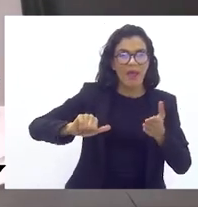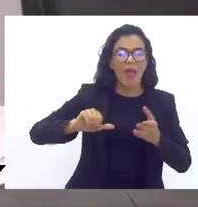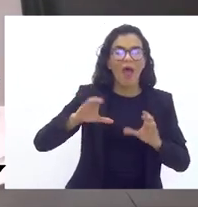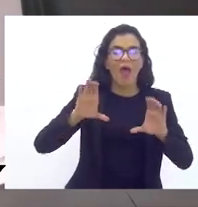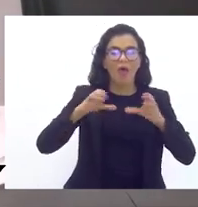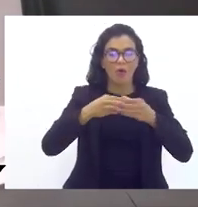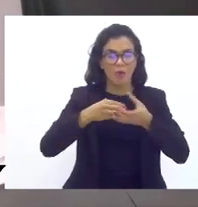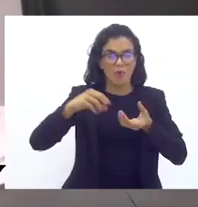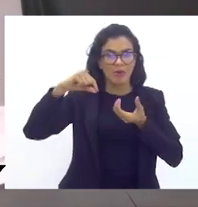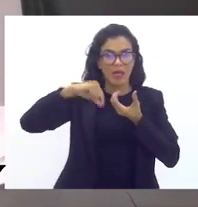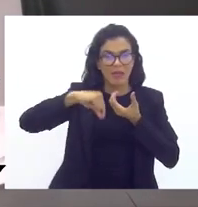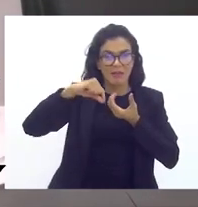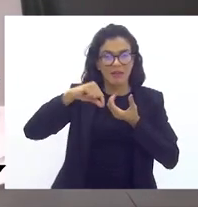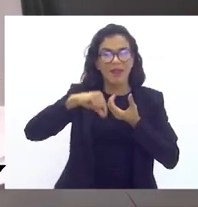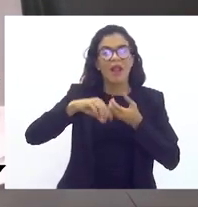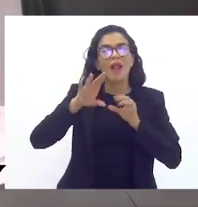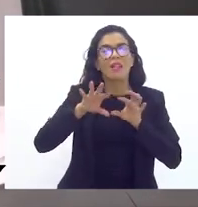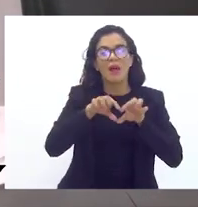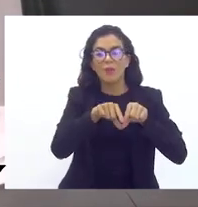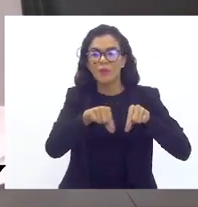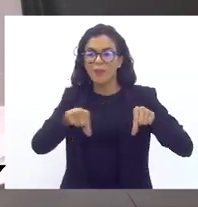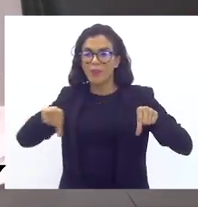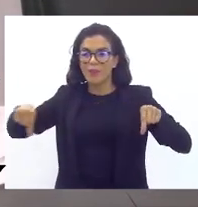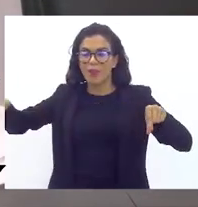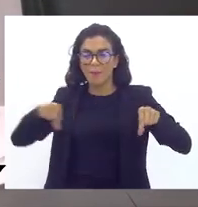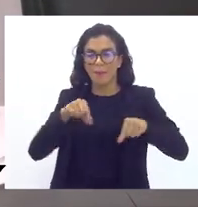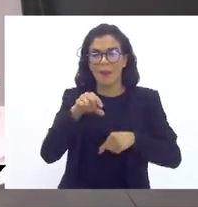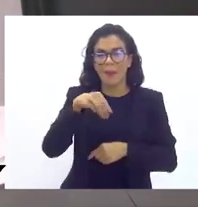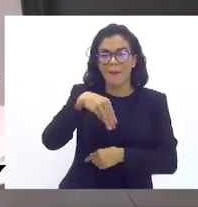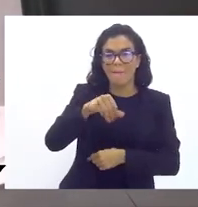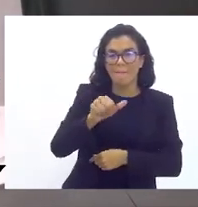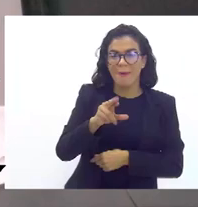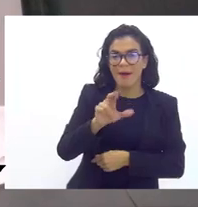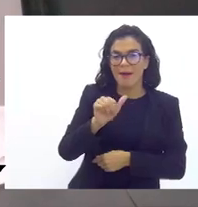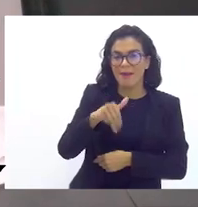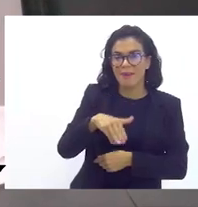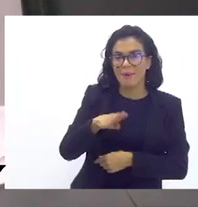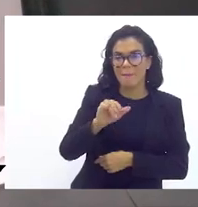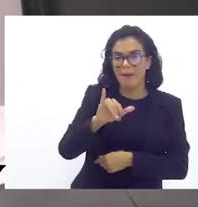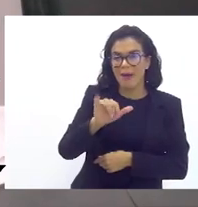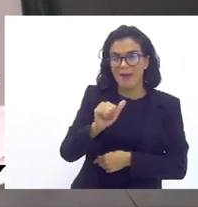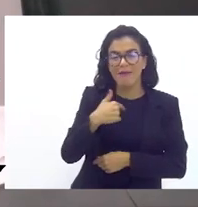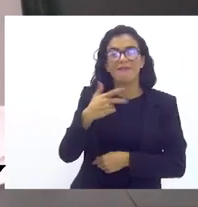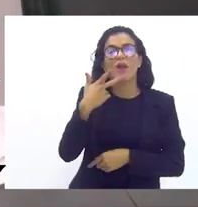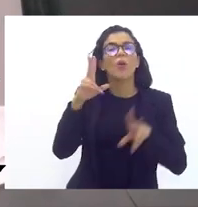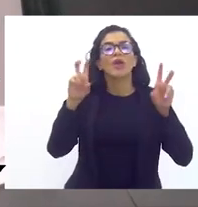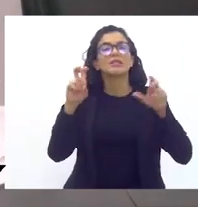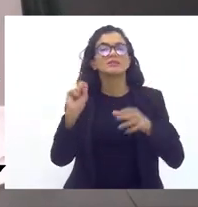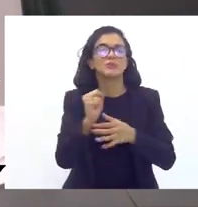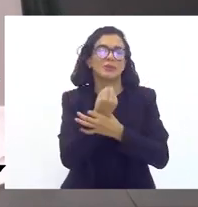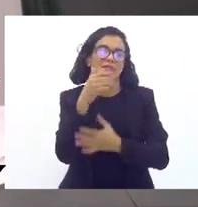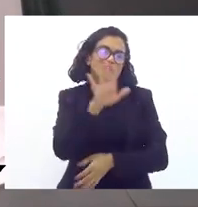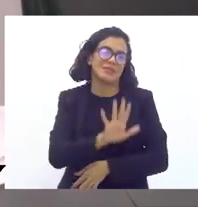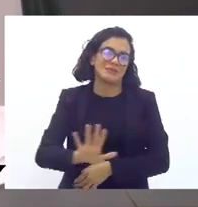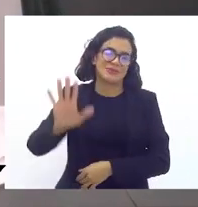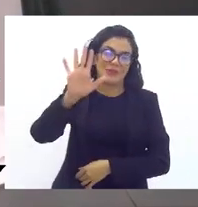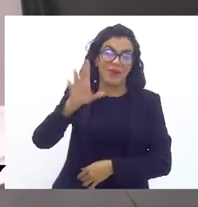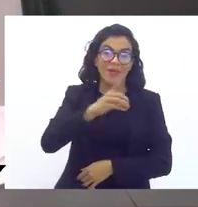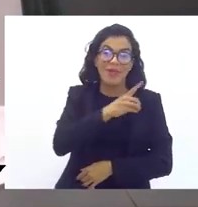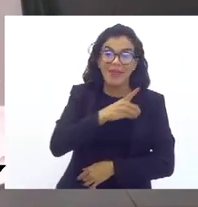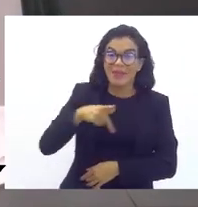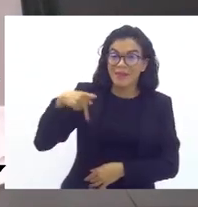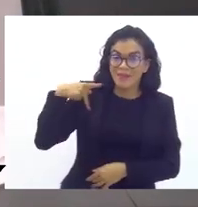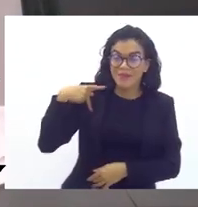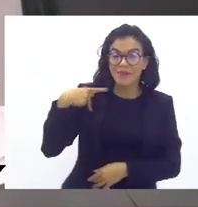tá Restinga da Marambaia alegando uma questão de segurança nacional Renata Souza e a Defensoria